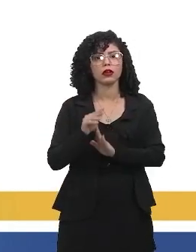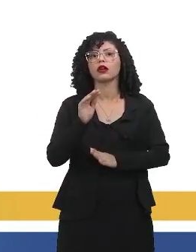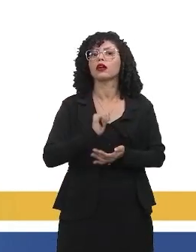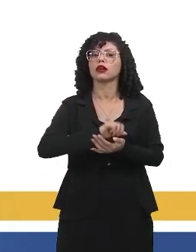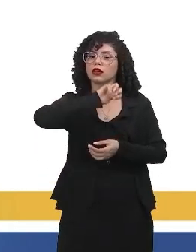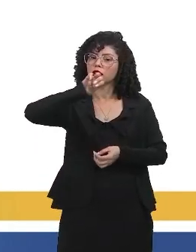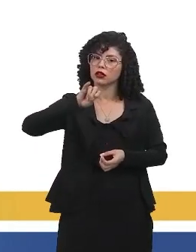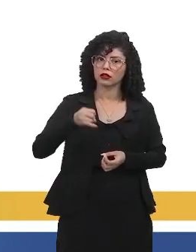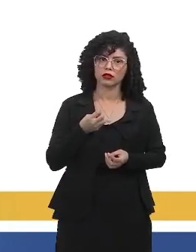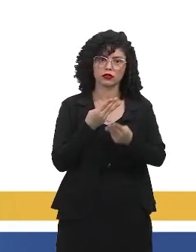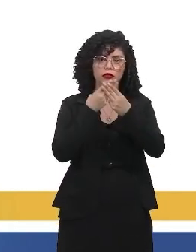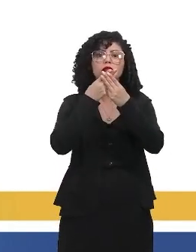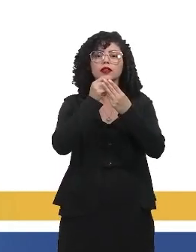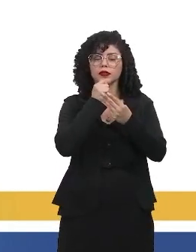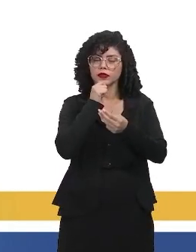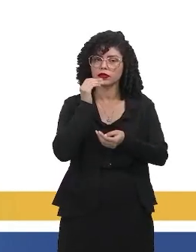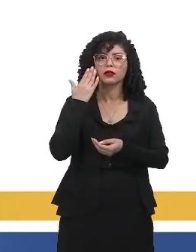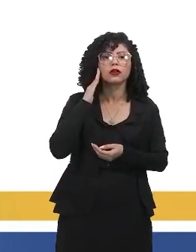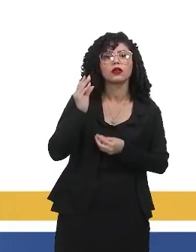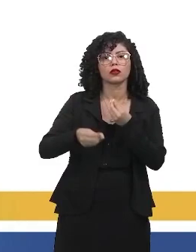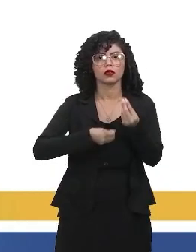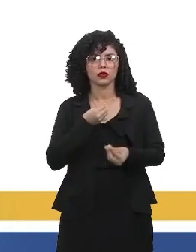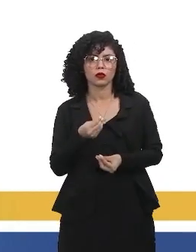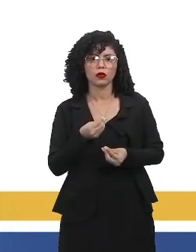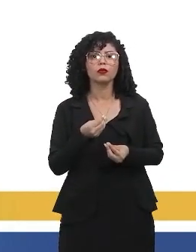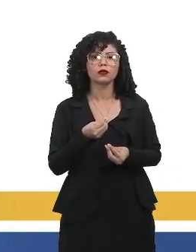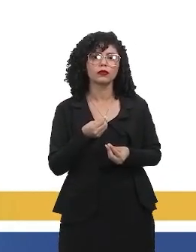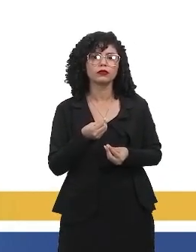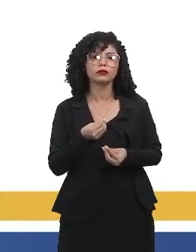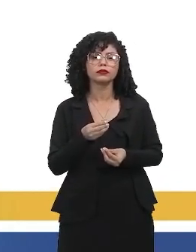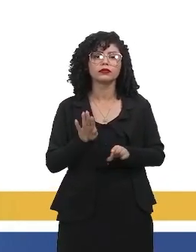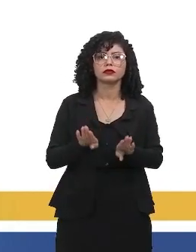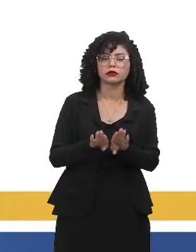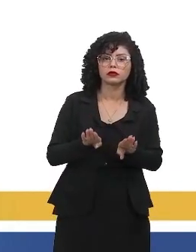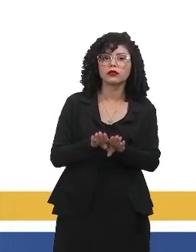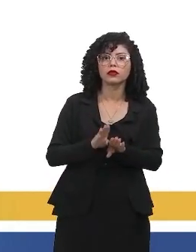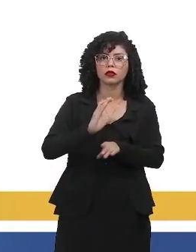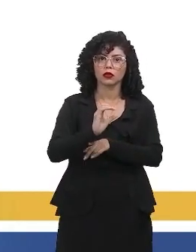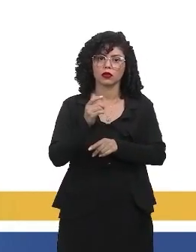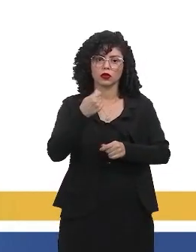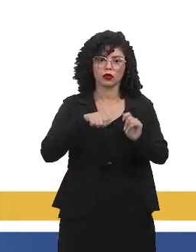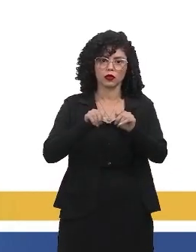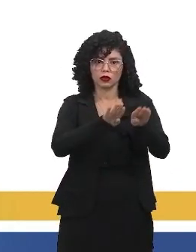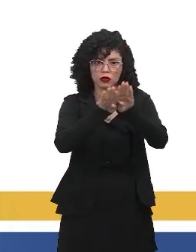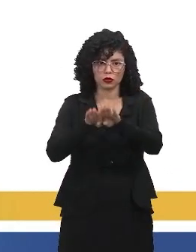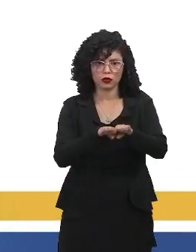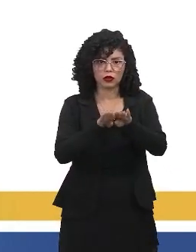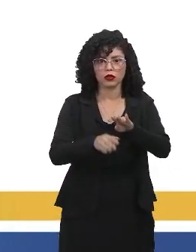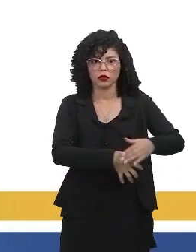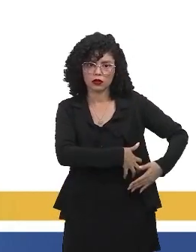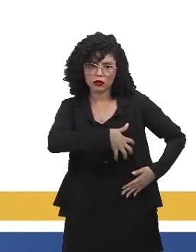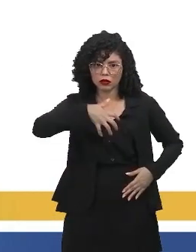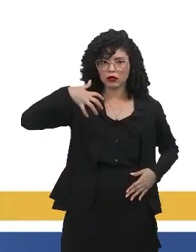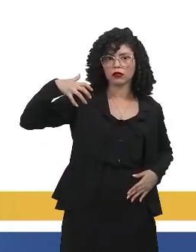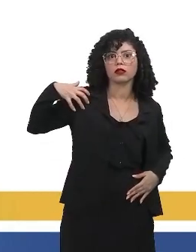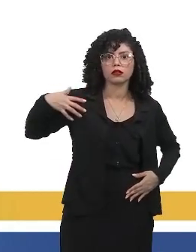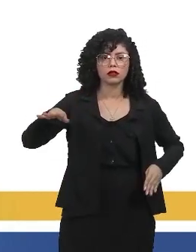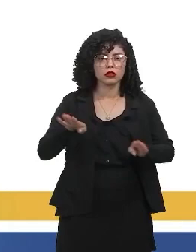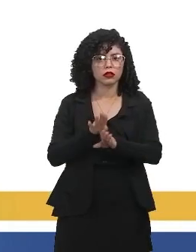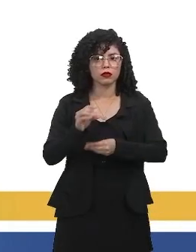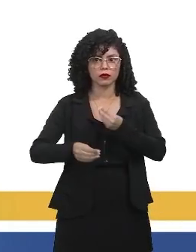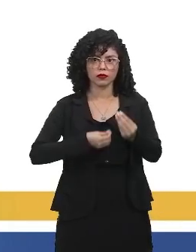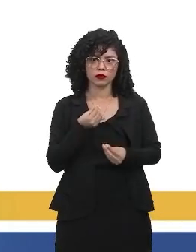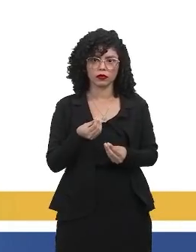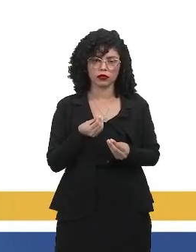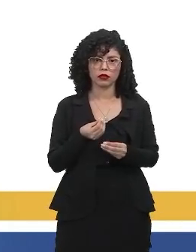a questão de que eles eram entendidos como anarquistas e comunistas, e também um aspecto socioeconômico. Eles eram tidos como uma